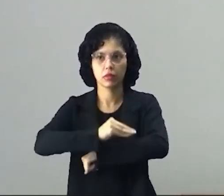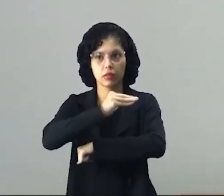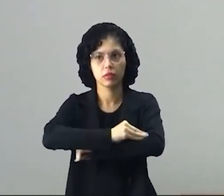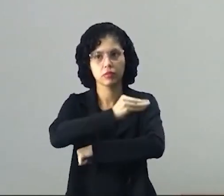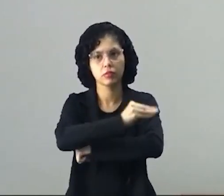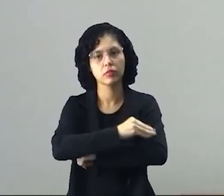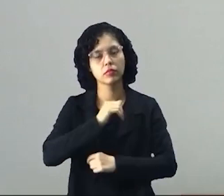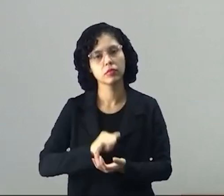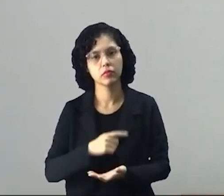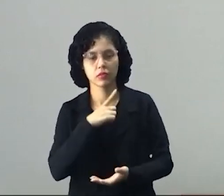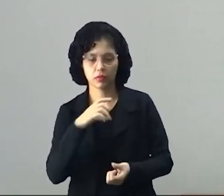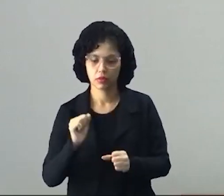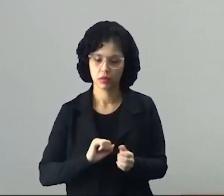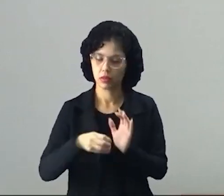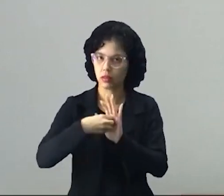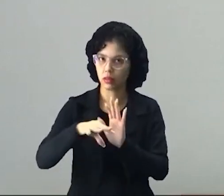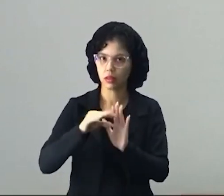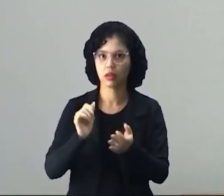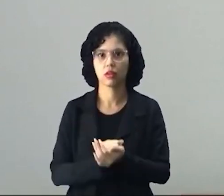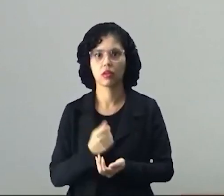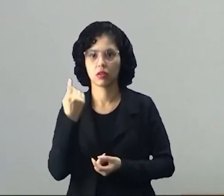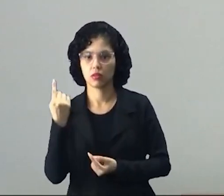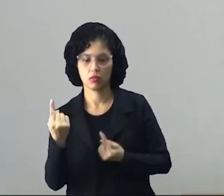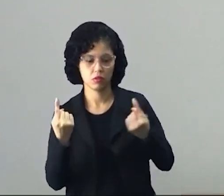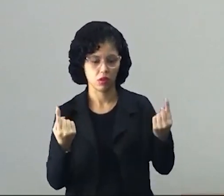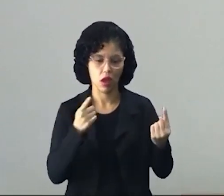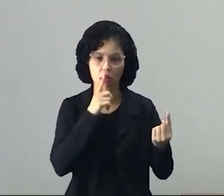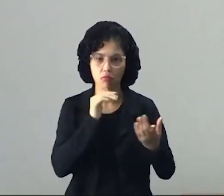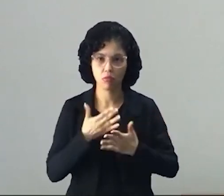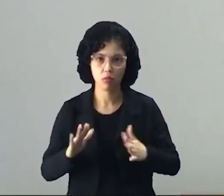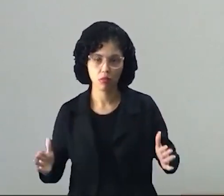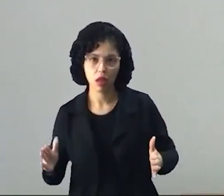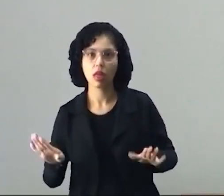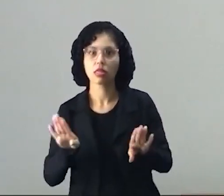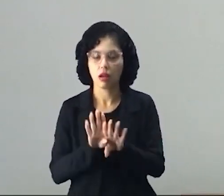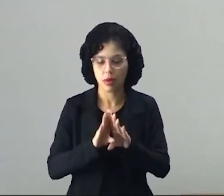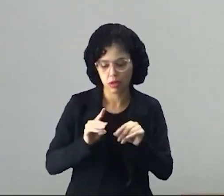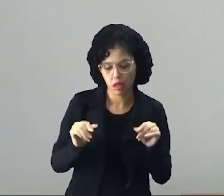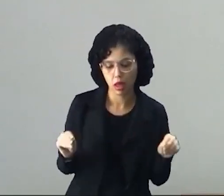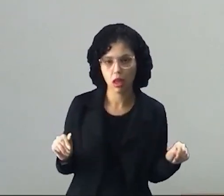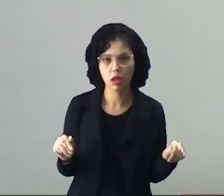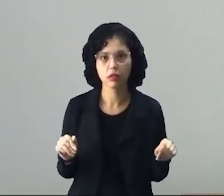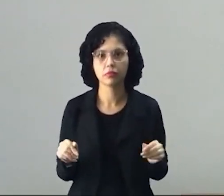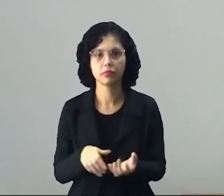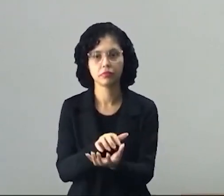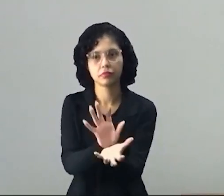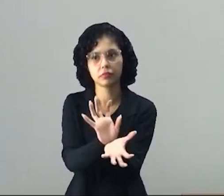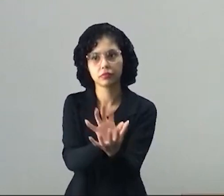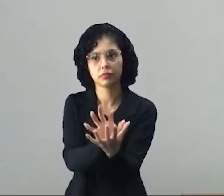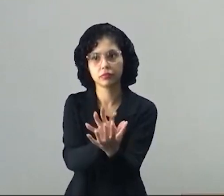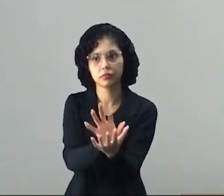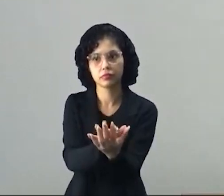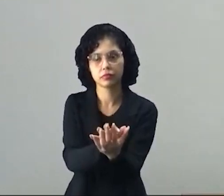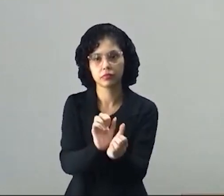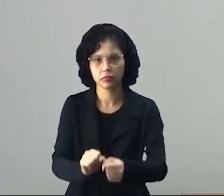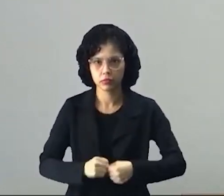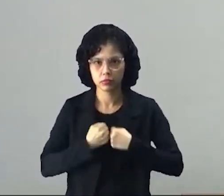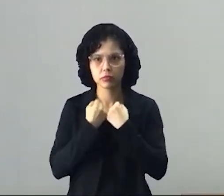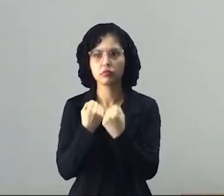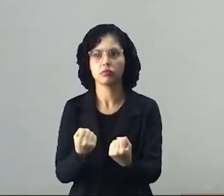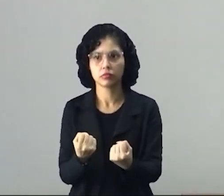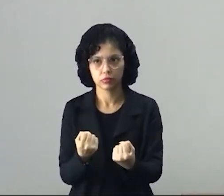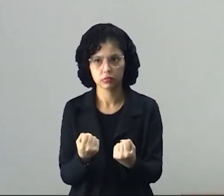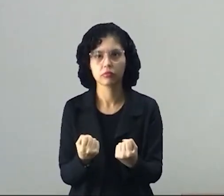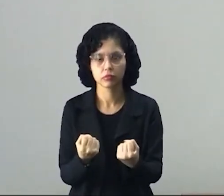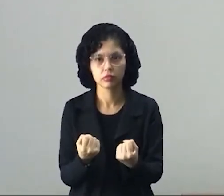são animais que estão a transição entre o ambiente aquático e o ambiente terrestre, né? A gente tem répteis que são mais resistentes ao